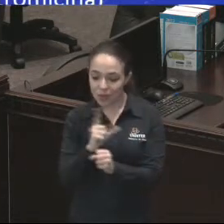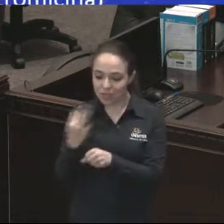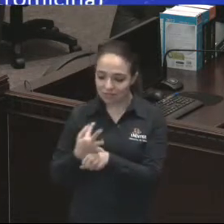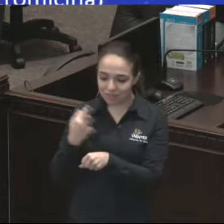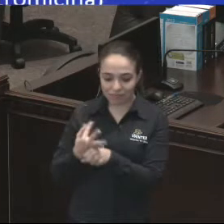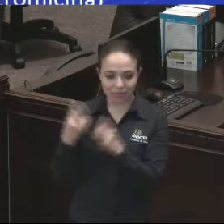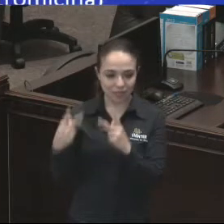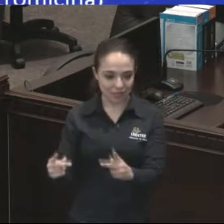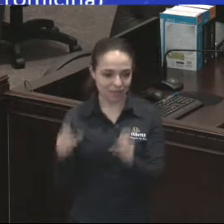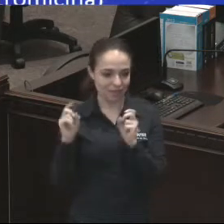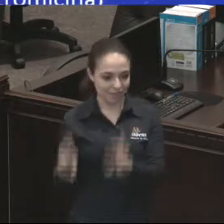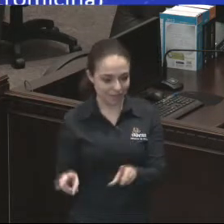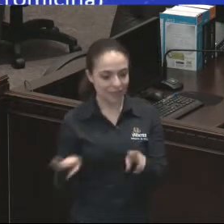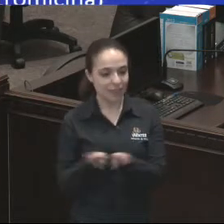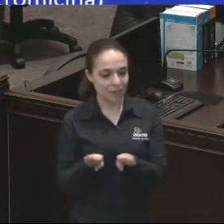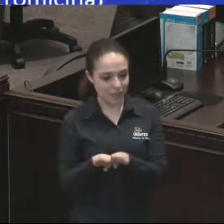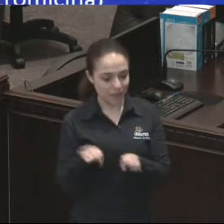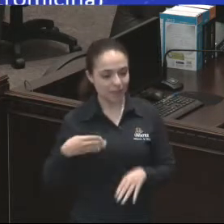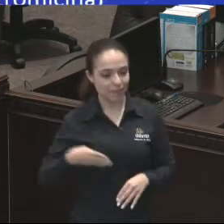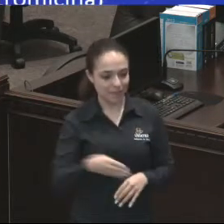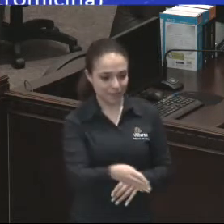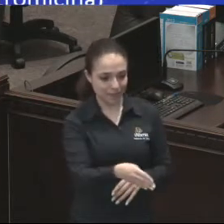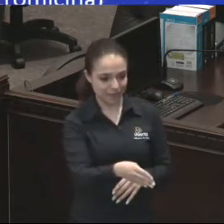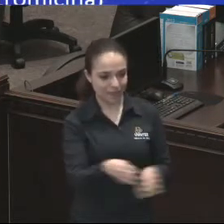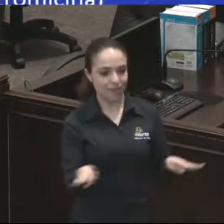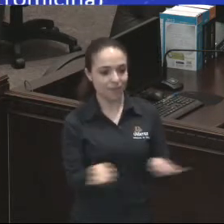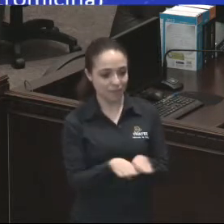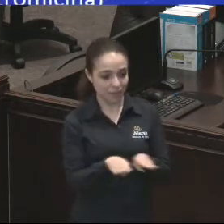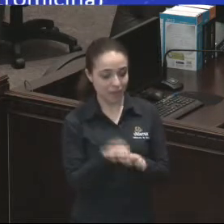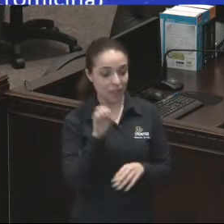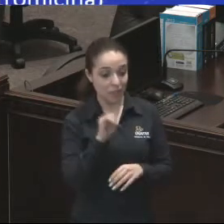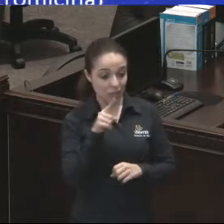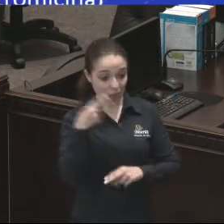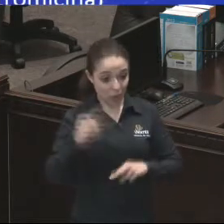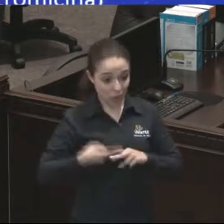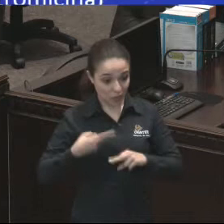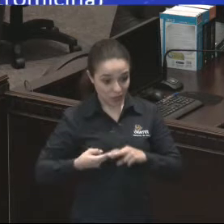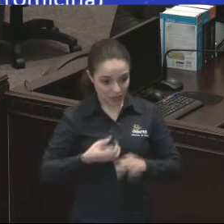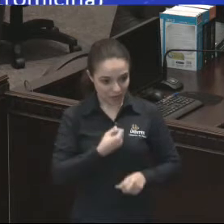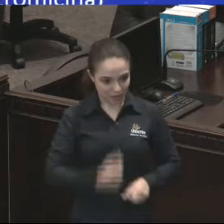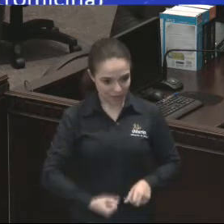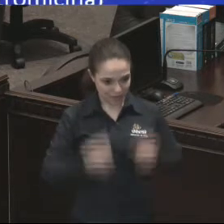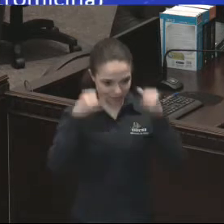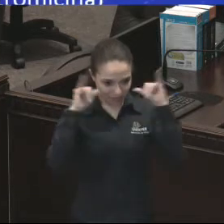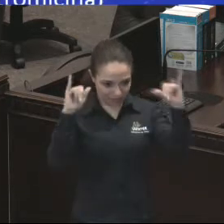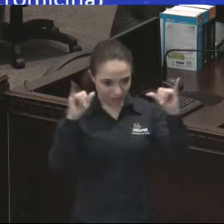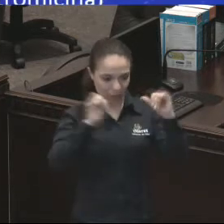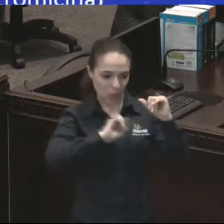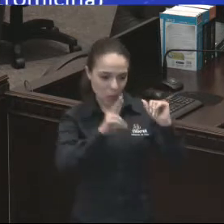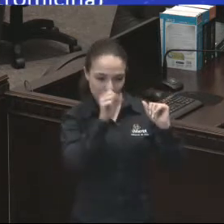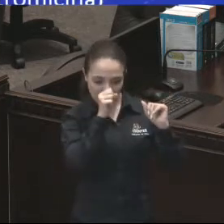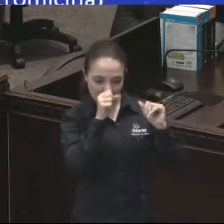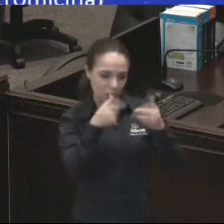bacteriana, e na pecuária também, porque quando você utiliza o estrume com grande quantidade